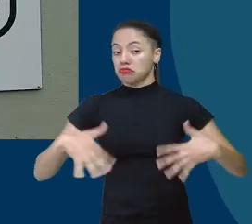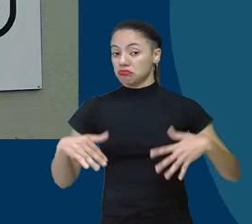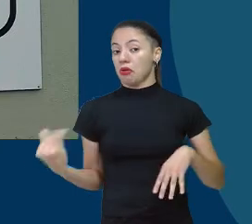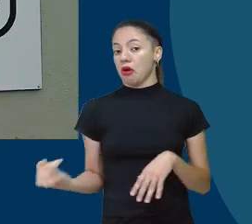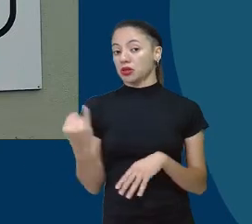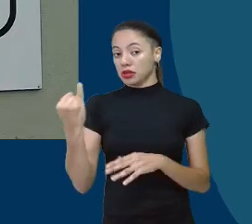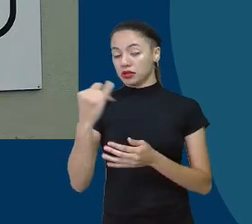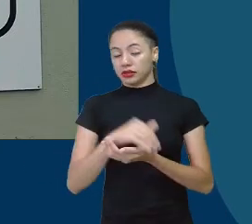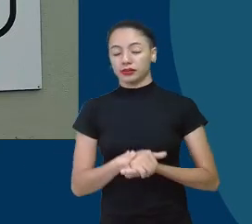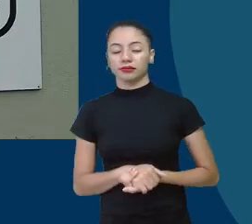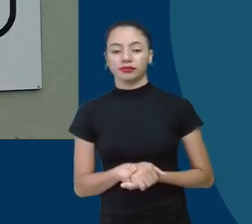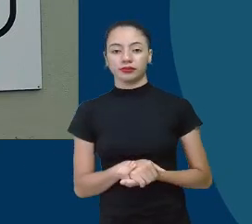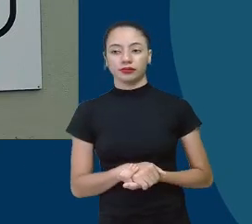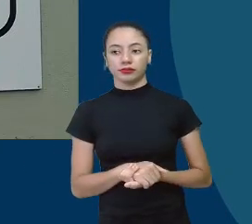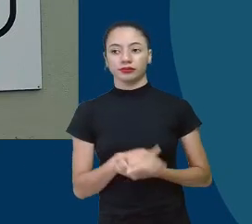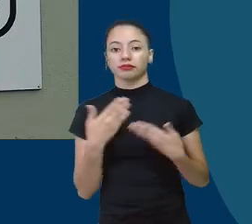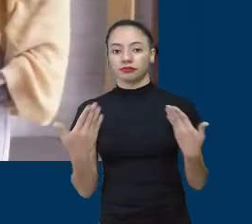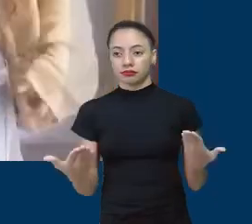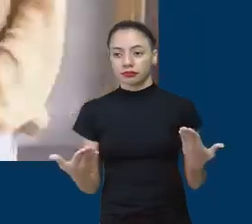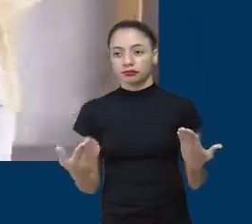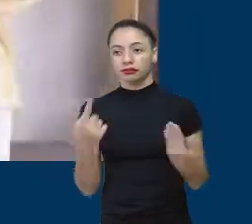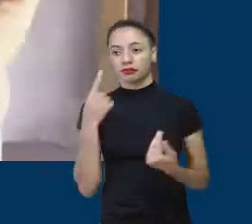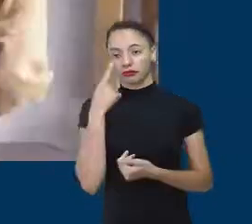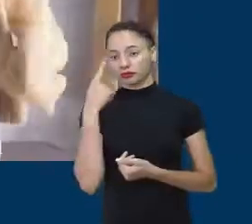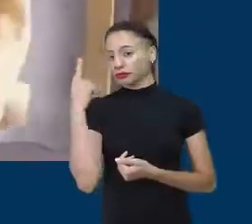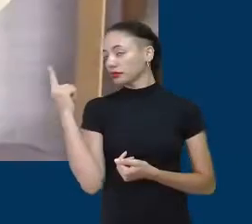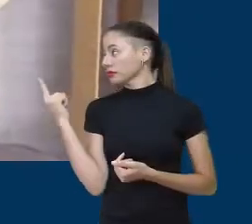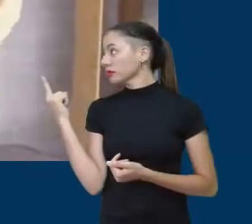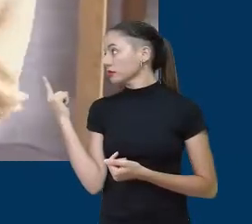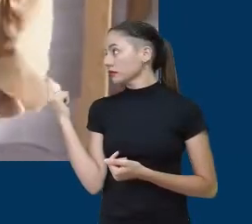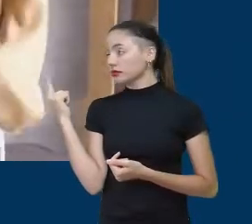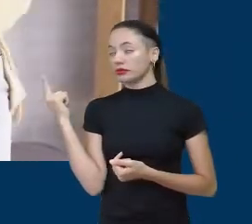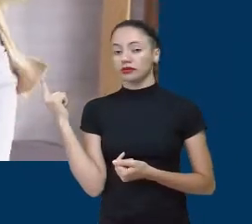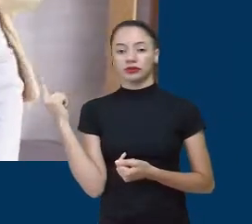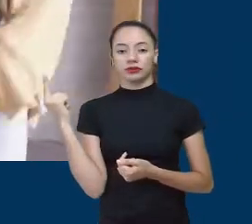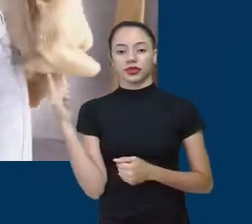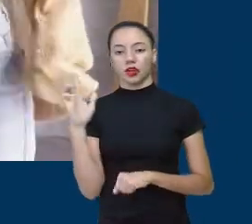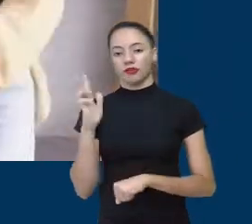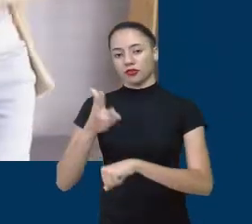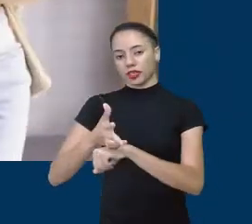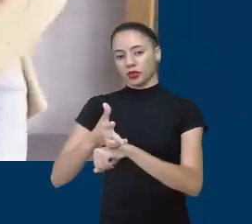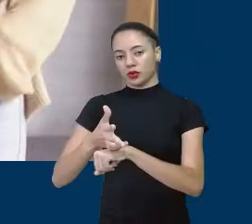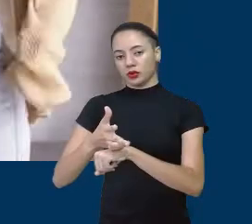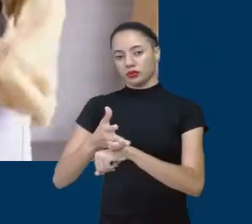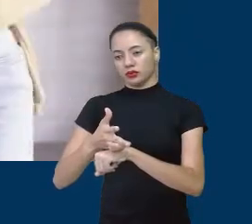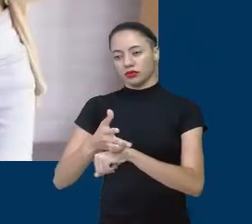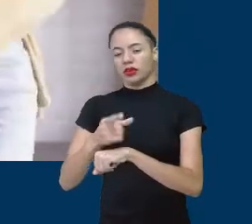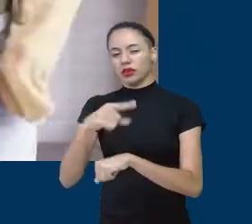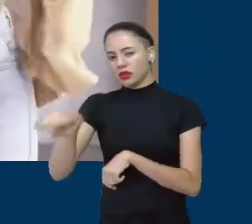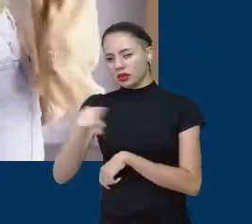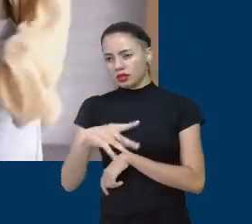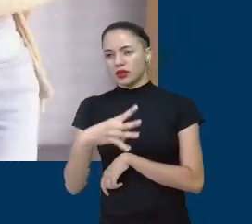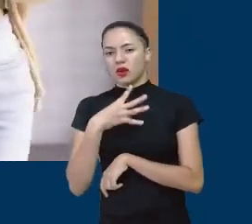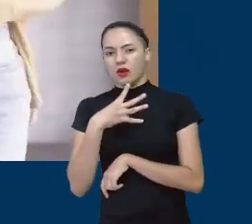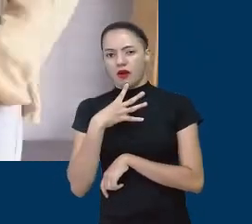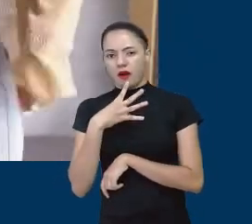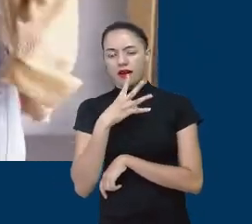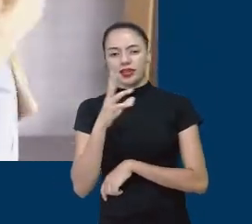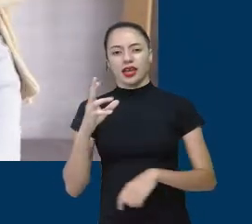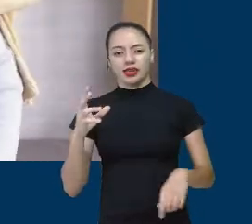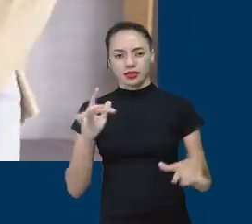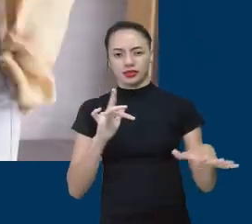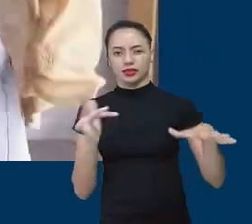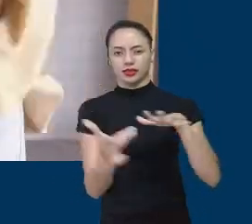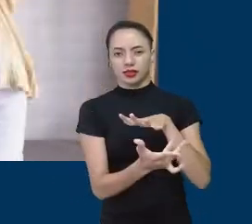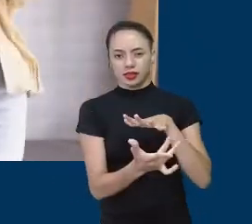importante. Então, vamos lá. Vejam aí esse videozinho. Vocês devem conhecer essa rede social que faz